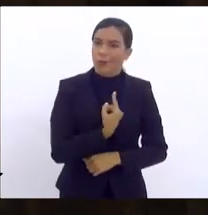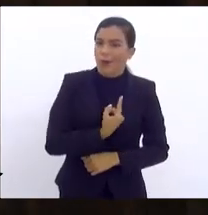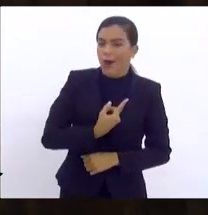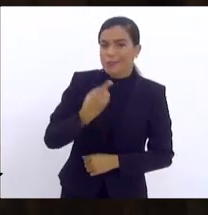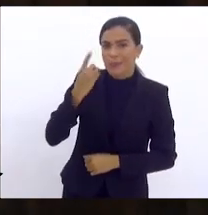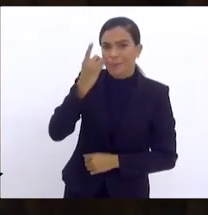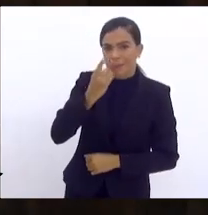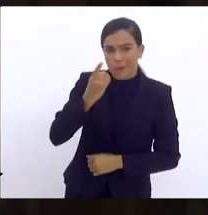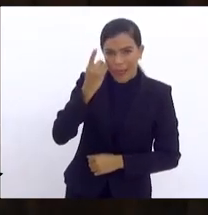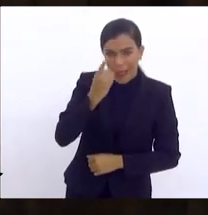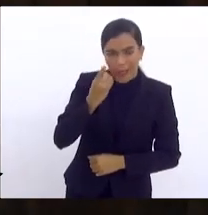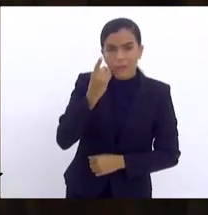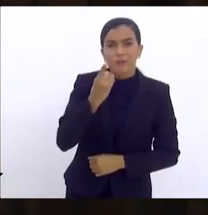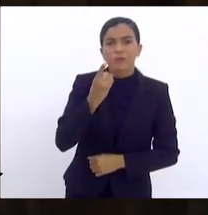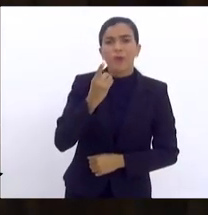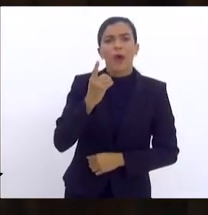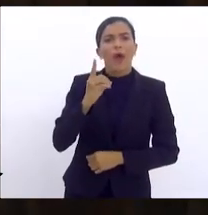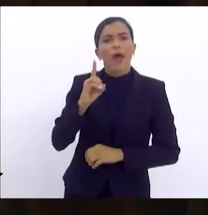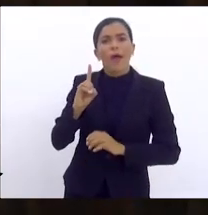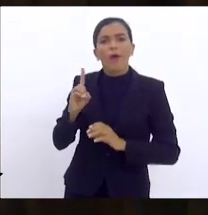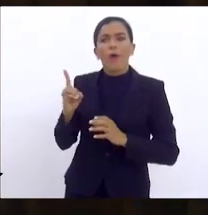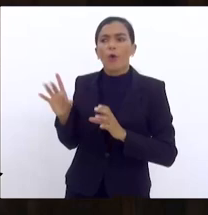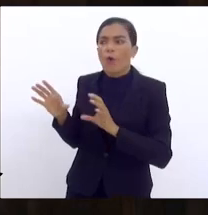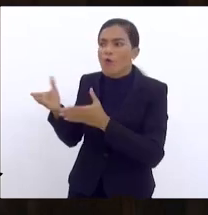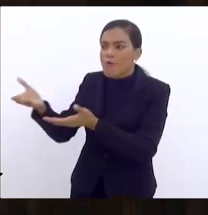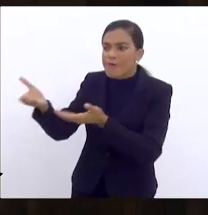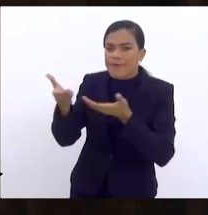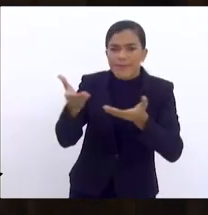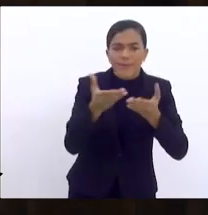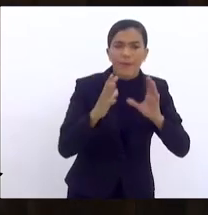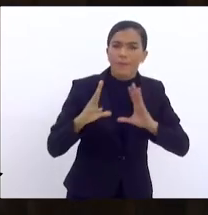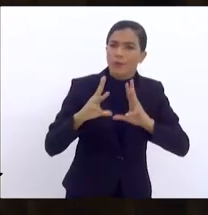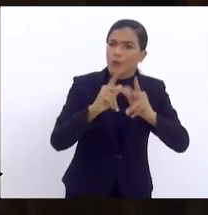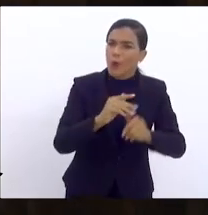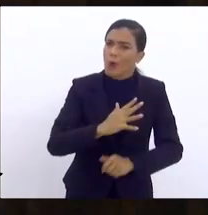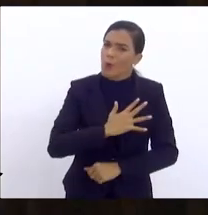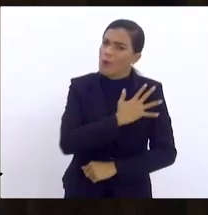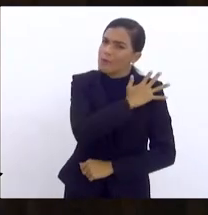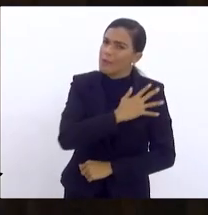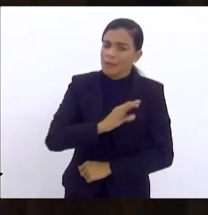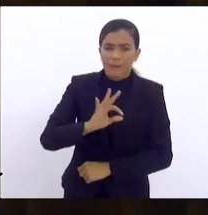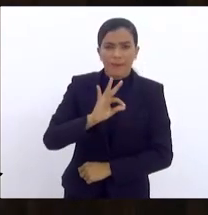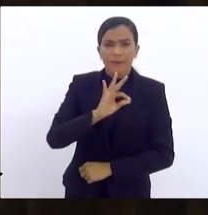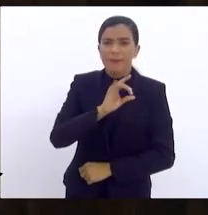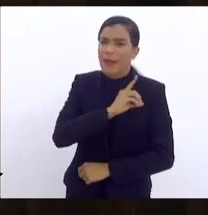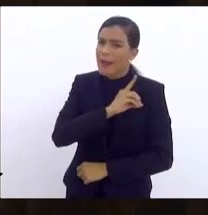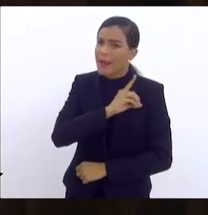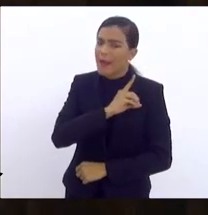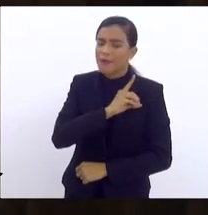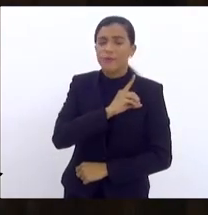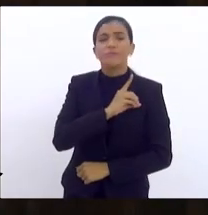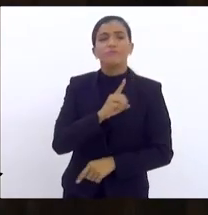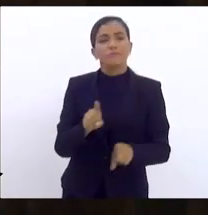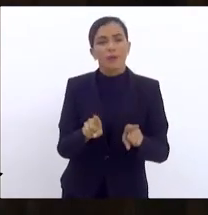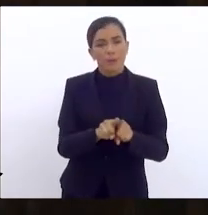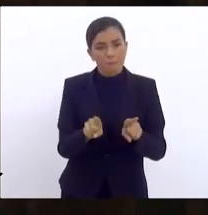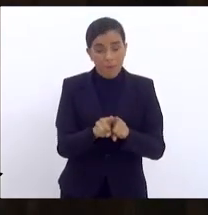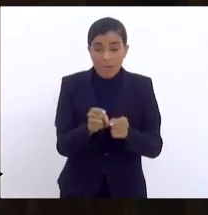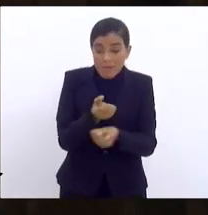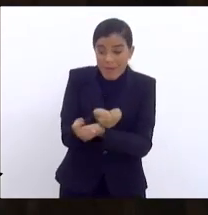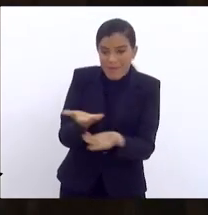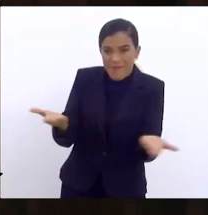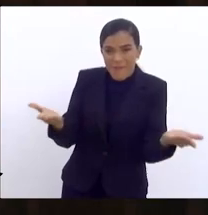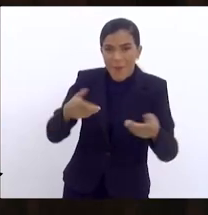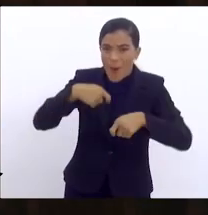reunimos todos os comandantes da Baixada todos os delegados da Baixada para discutirmos Segurança Pública depois servimos o almoço